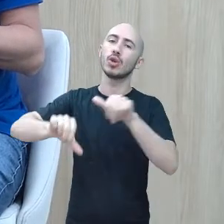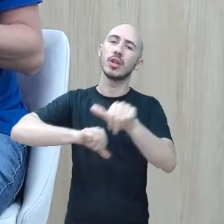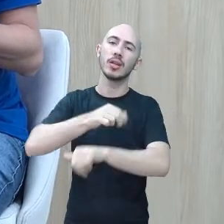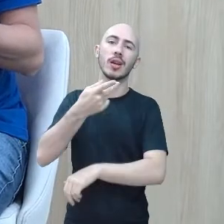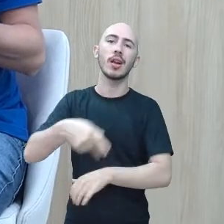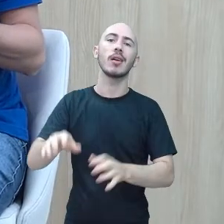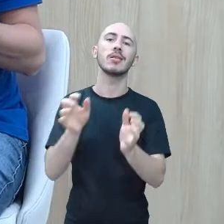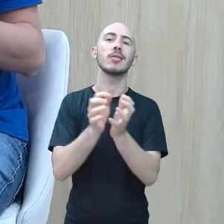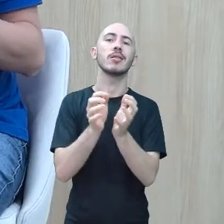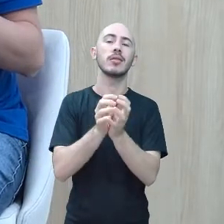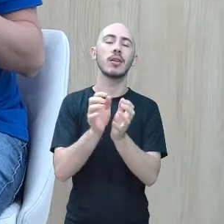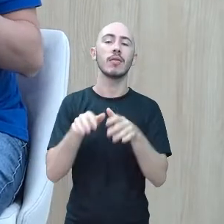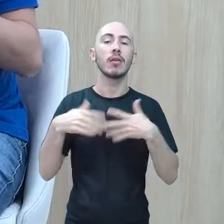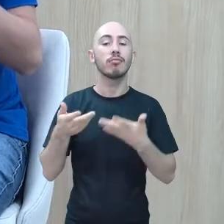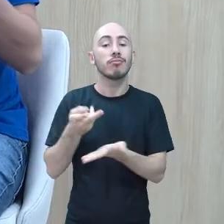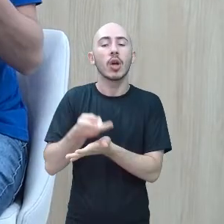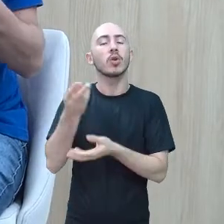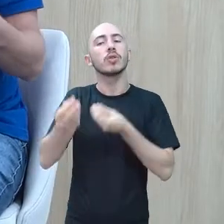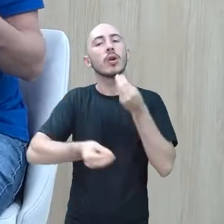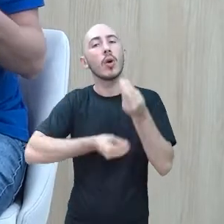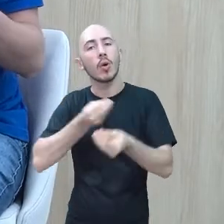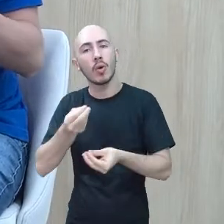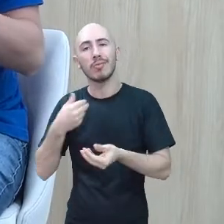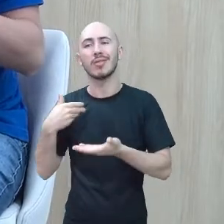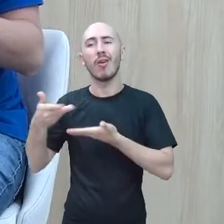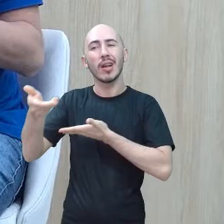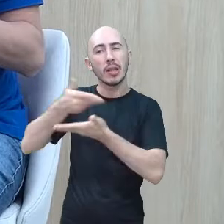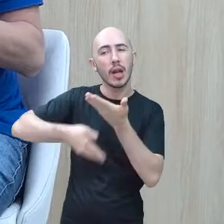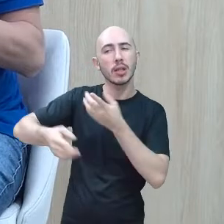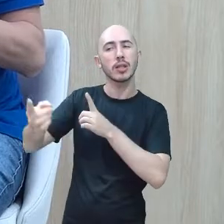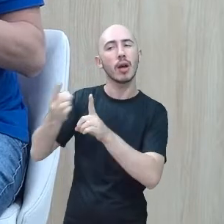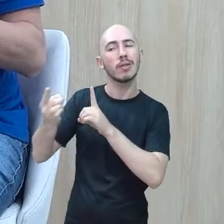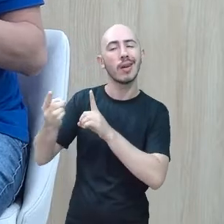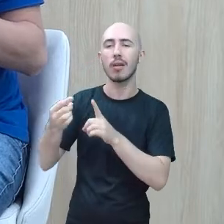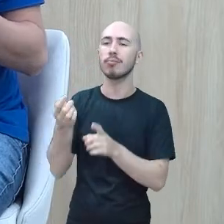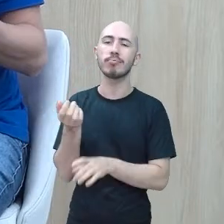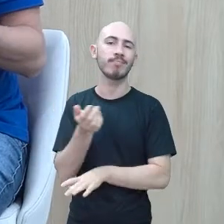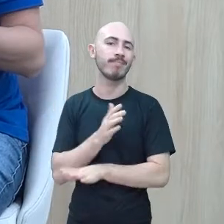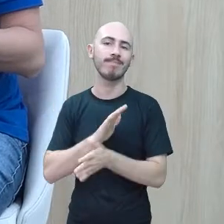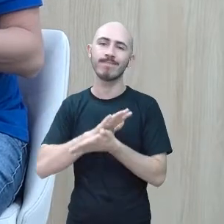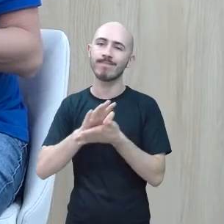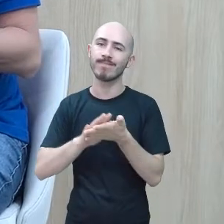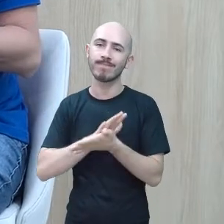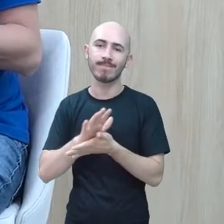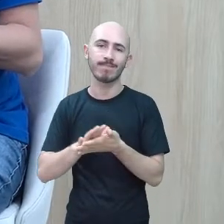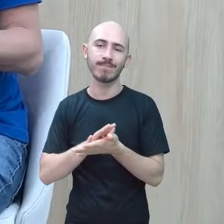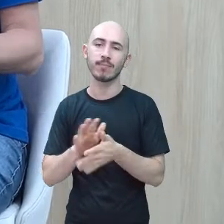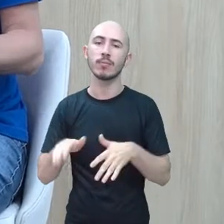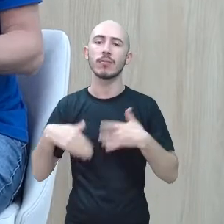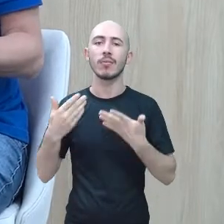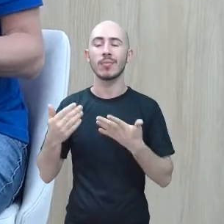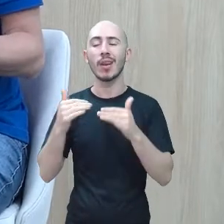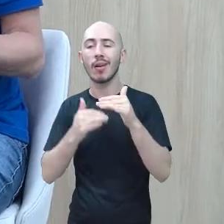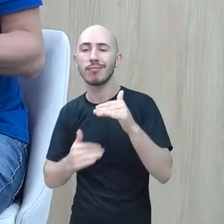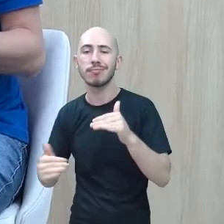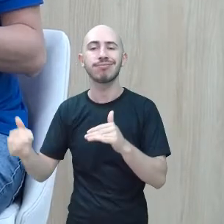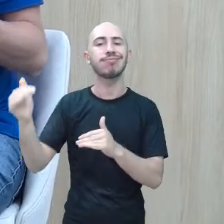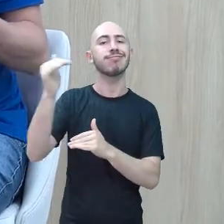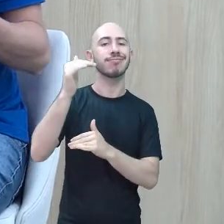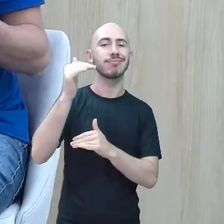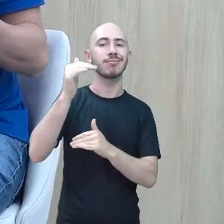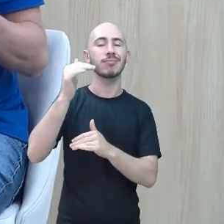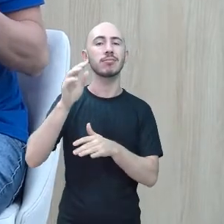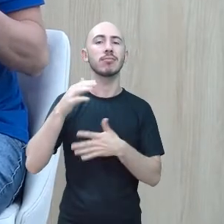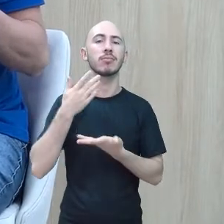né, acabaram acontecendo sem um diálogo amplo, né, da população, né, acabaram acontecendo de cima para baixo,